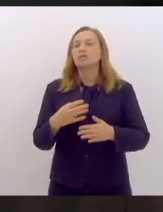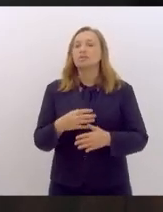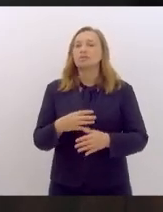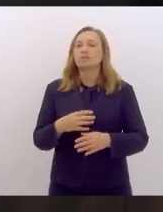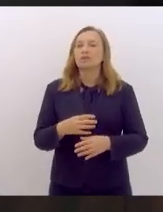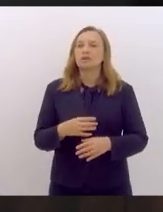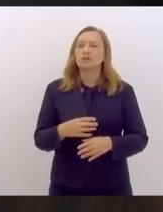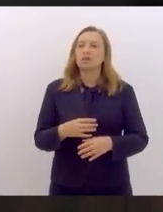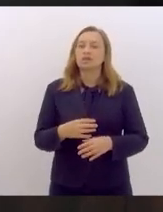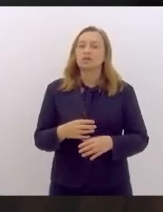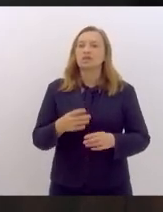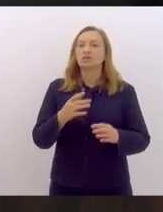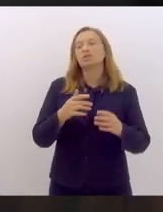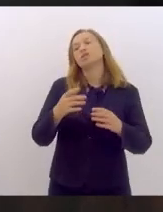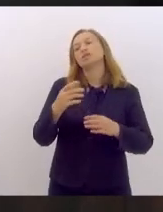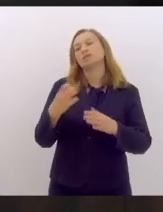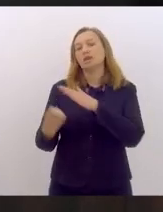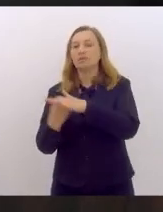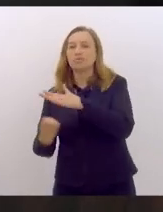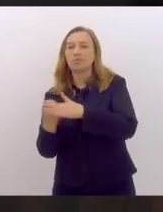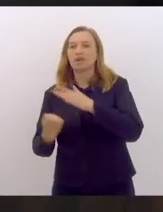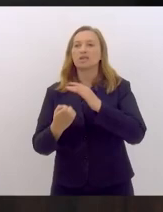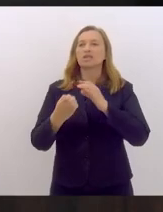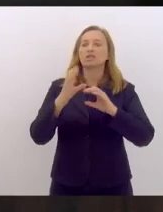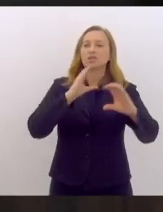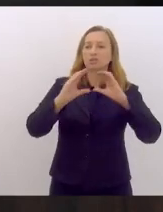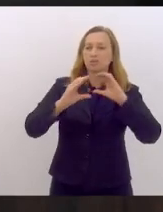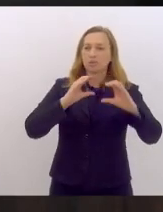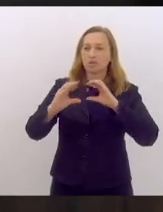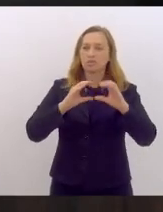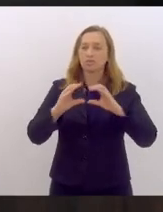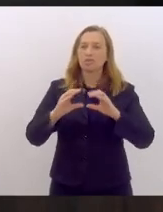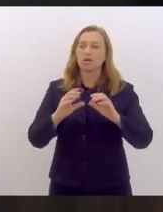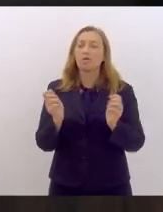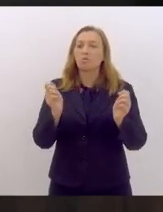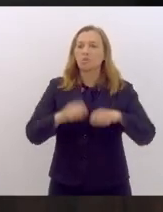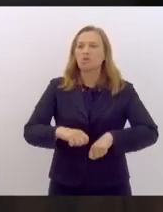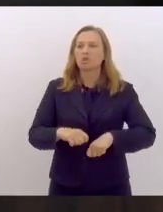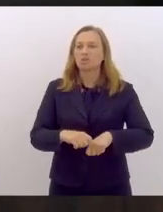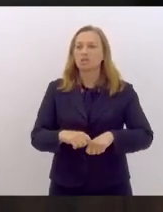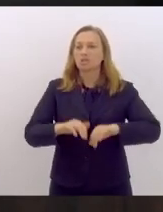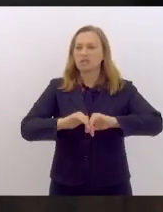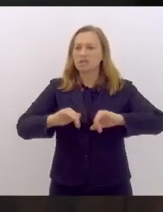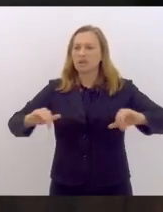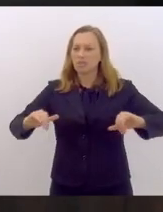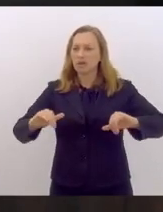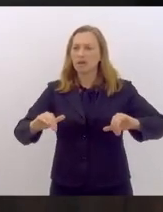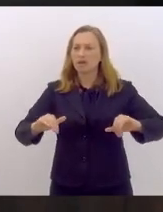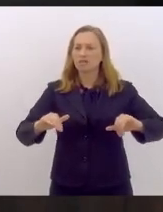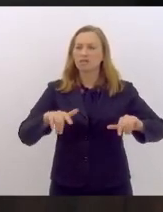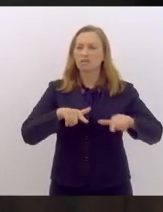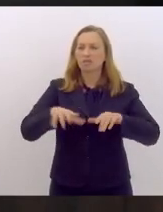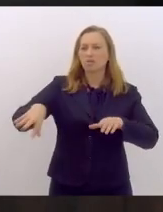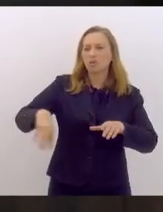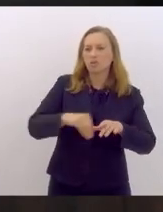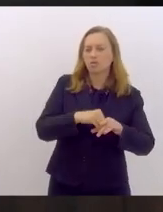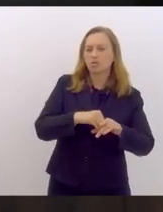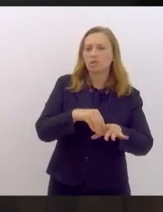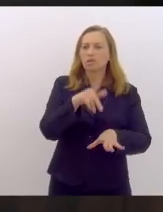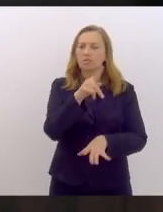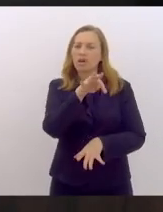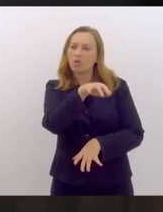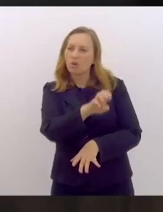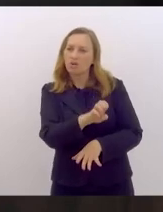serviços de telecomunicações a informarem sobre a possibilidade da aquisição separada dos serviços inclusos nos pacotes